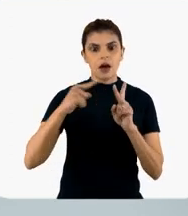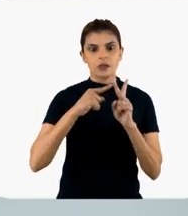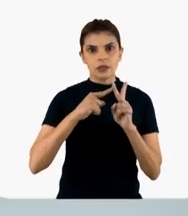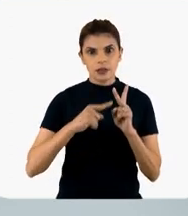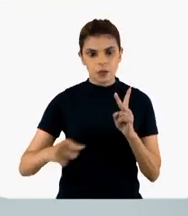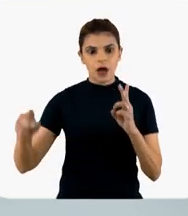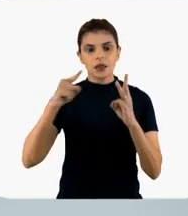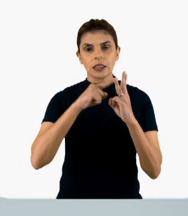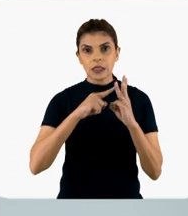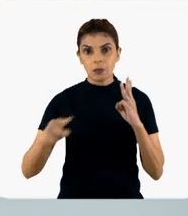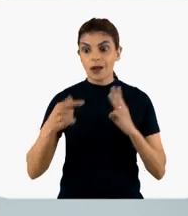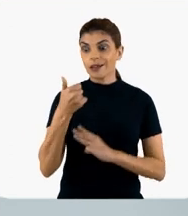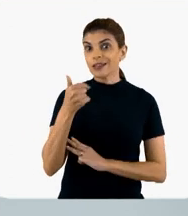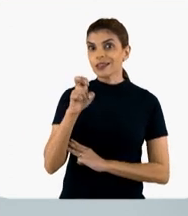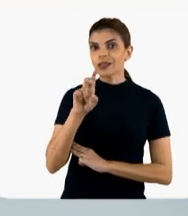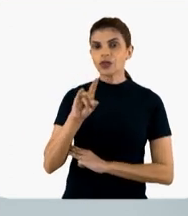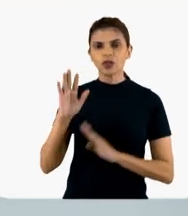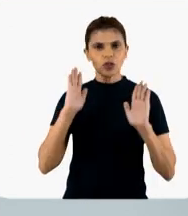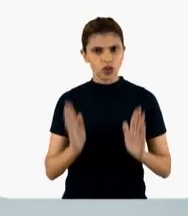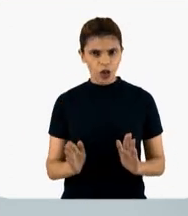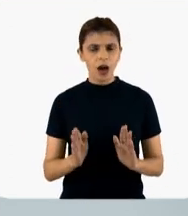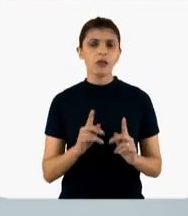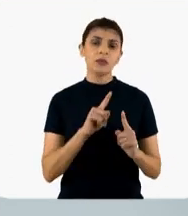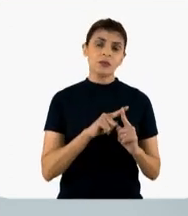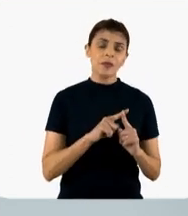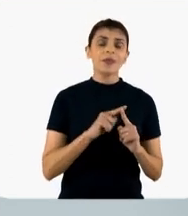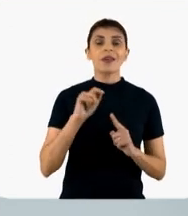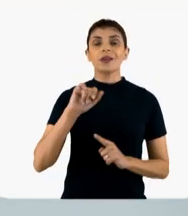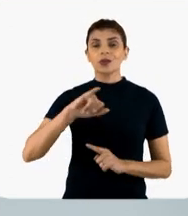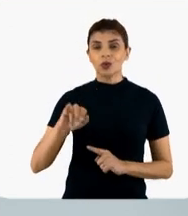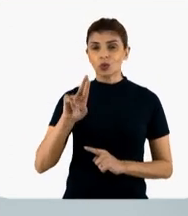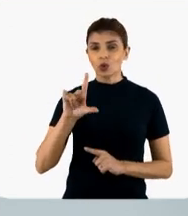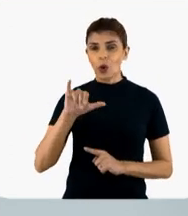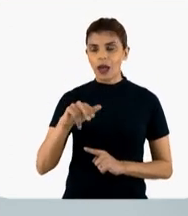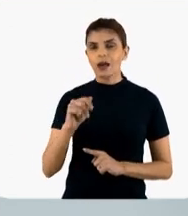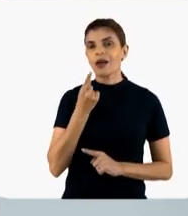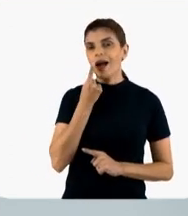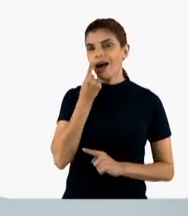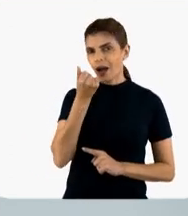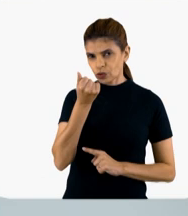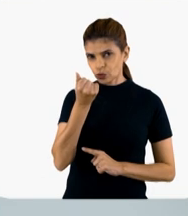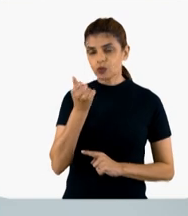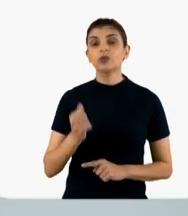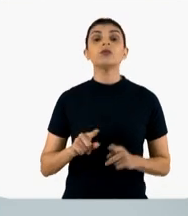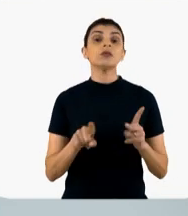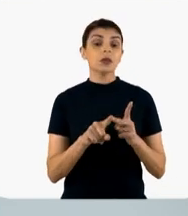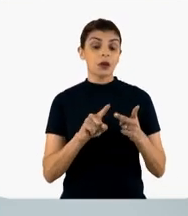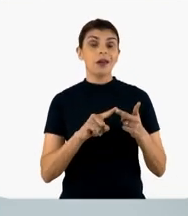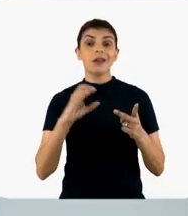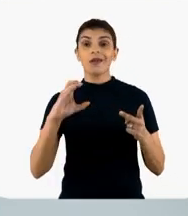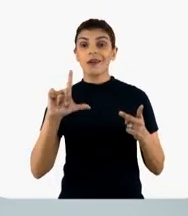as perguntas iniciais eram da Juliana, de Aracaju, e esta última do Cláudio, do Rio de